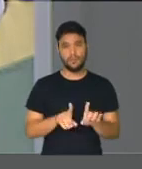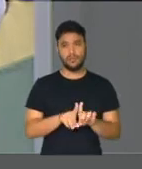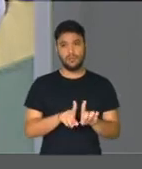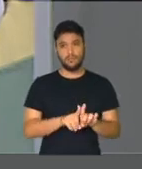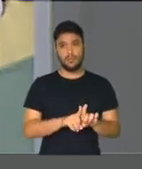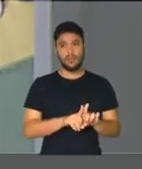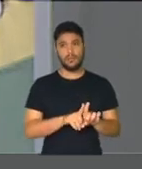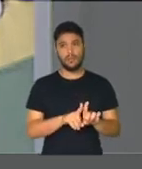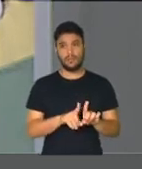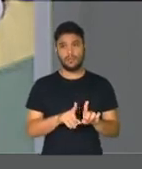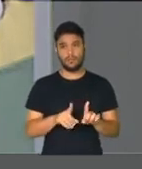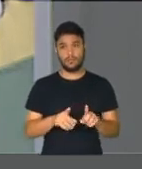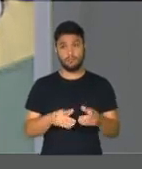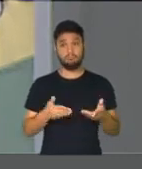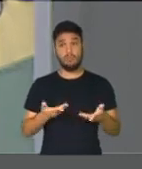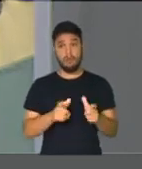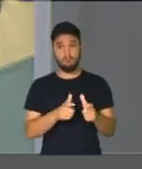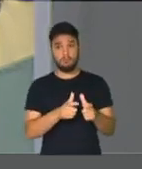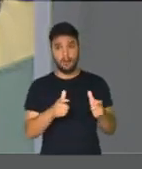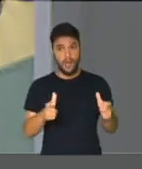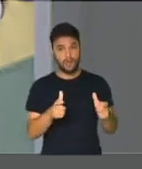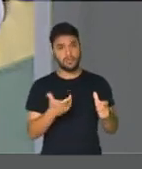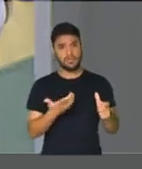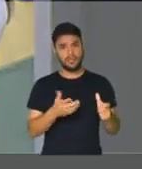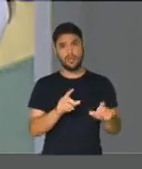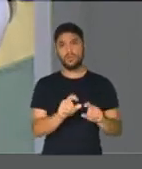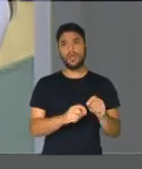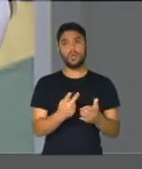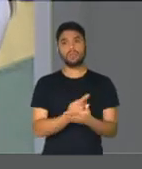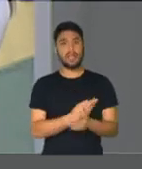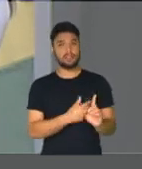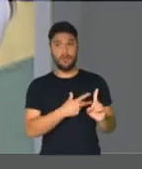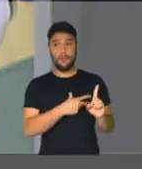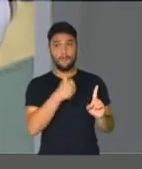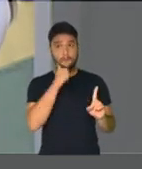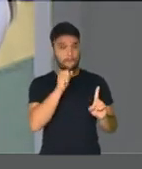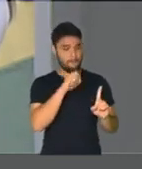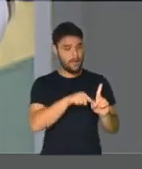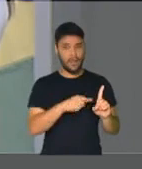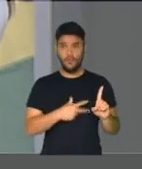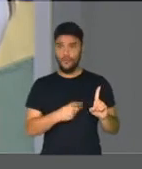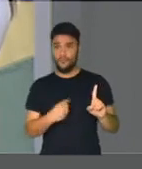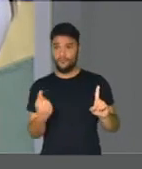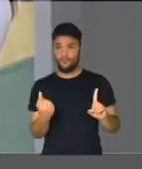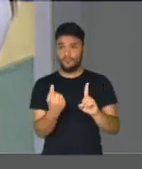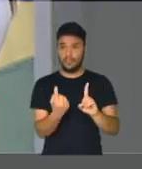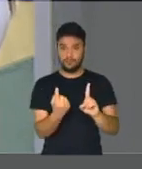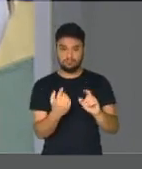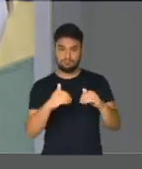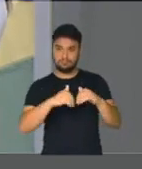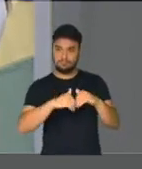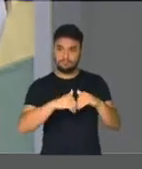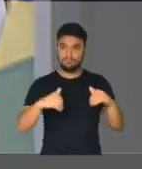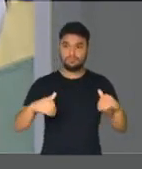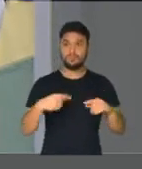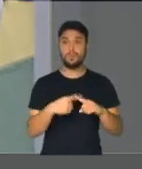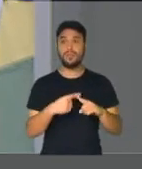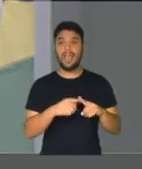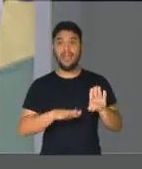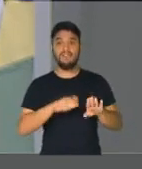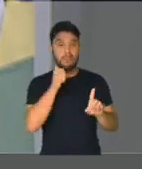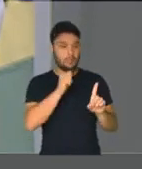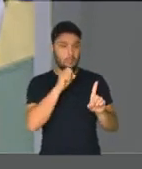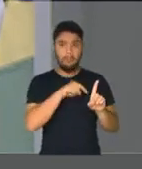teratologia, em boa parte dos casos, a separação dos filhos impõe a sobrecarga de trabalho